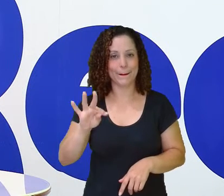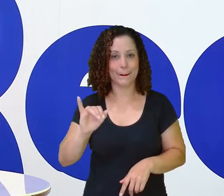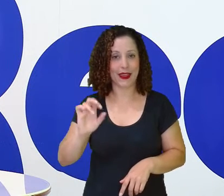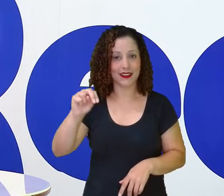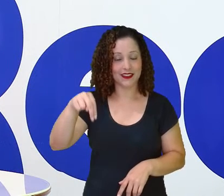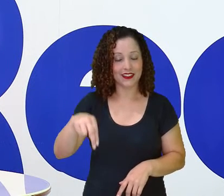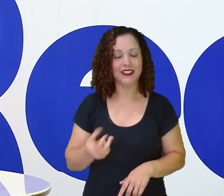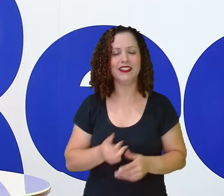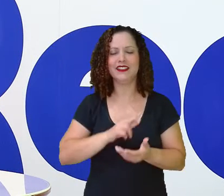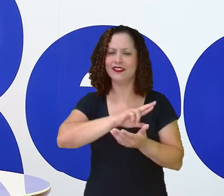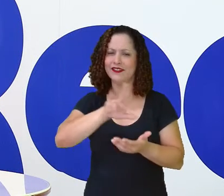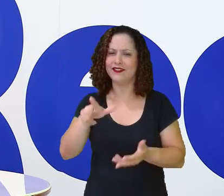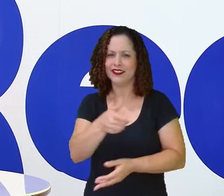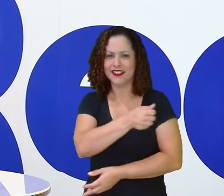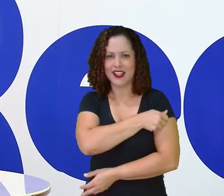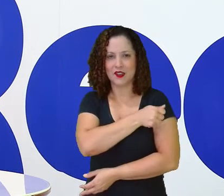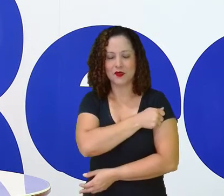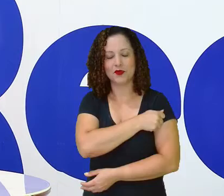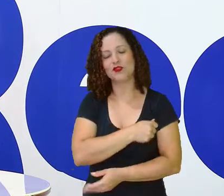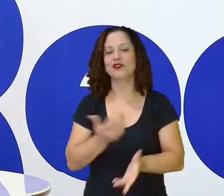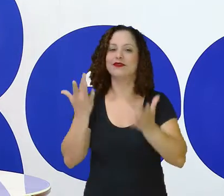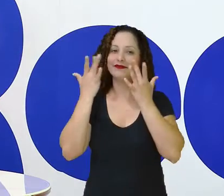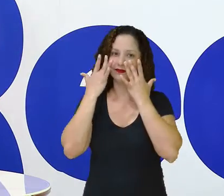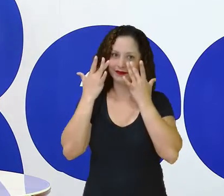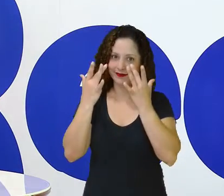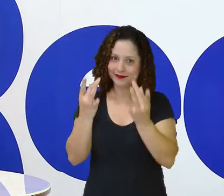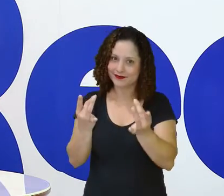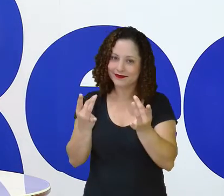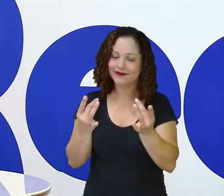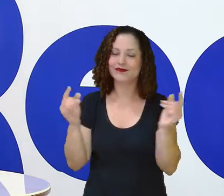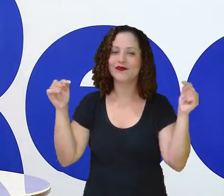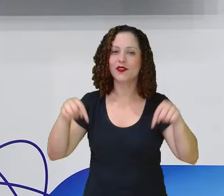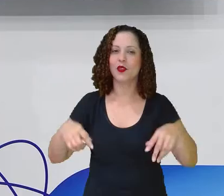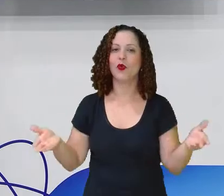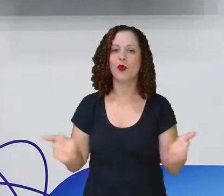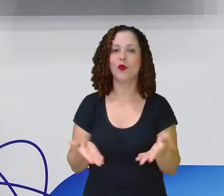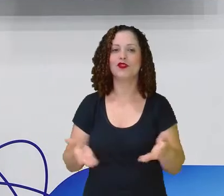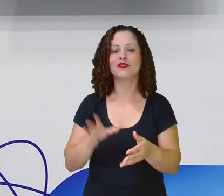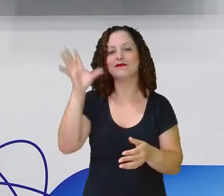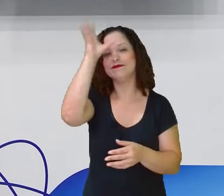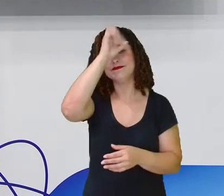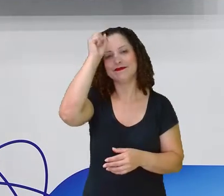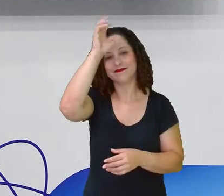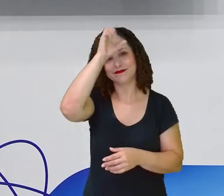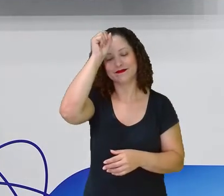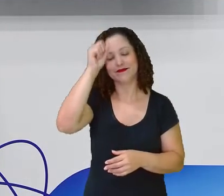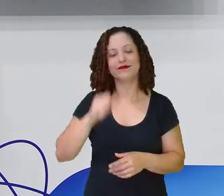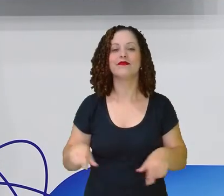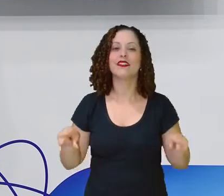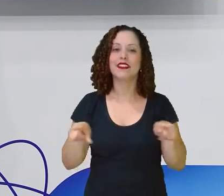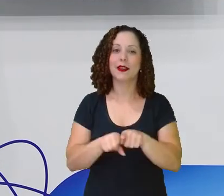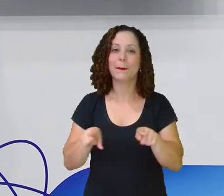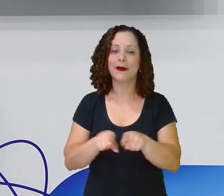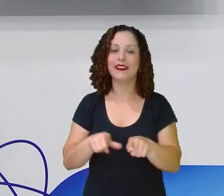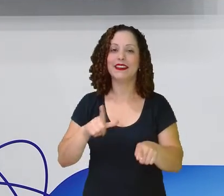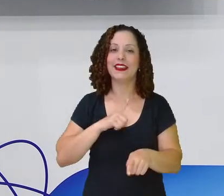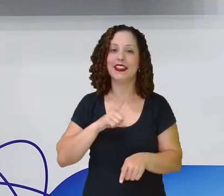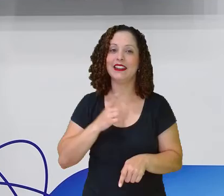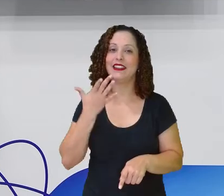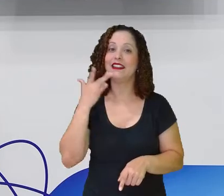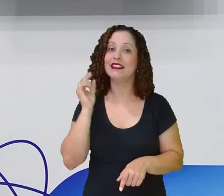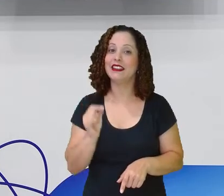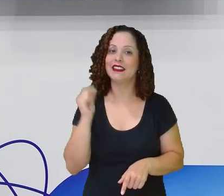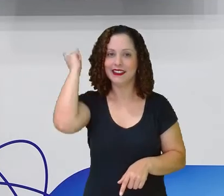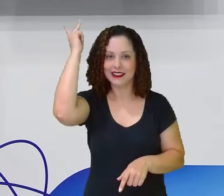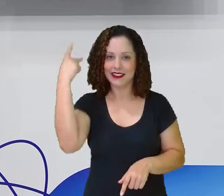Aula interessante a de hoje, hein? Vai falar sobre as camadas da Terra, professor? Vamos sim. E, além da professora Kedma, também está